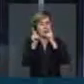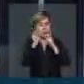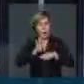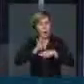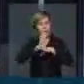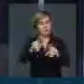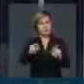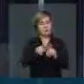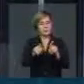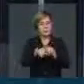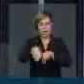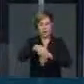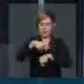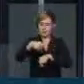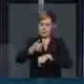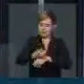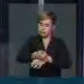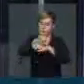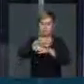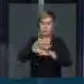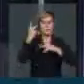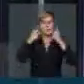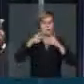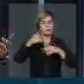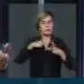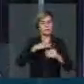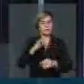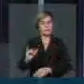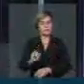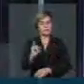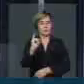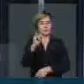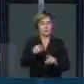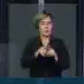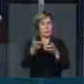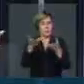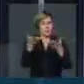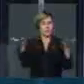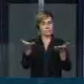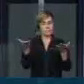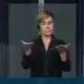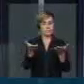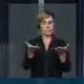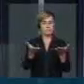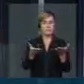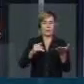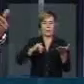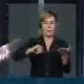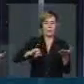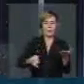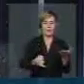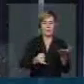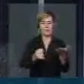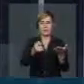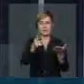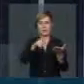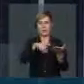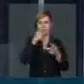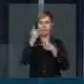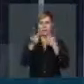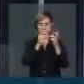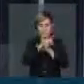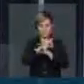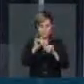também o nosso país nessa política tão importante. Gostaria aqui, mais uma vez, de registrar